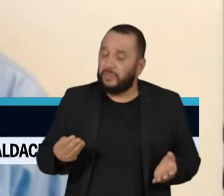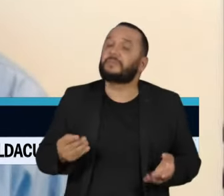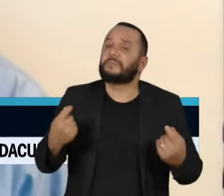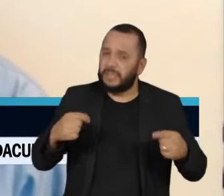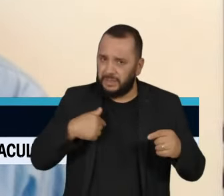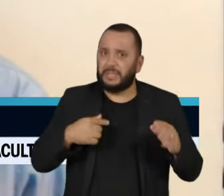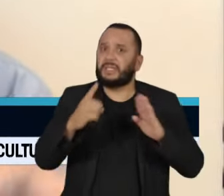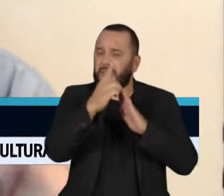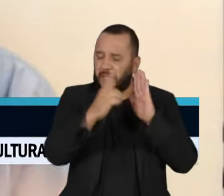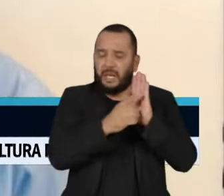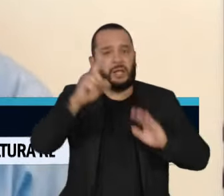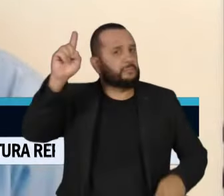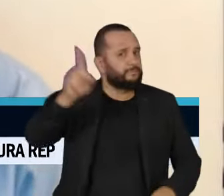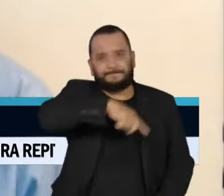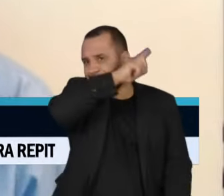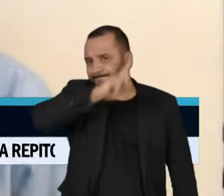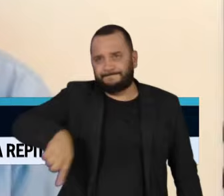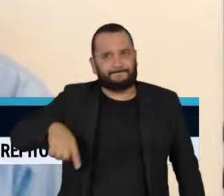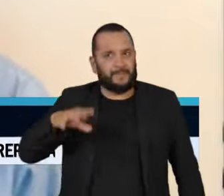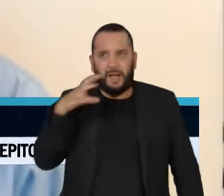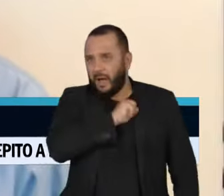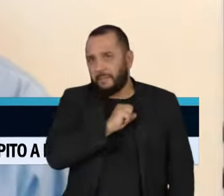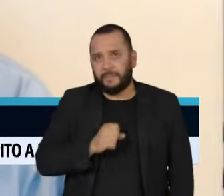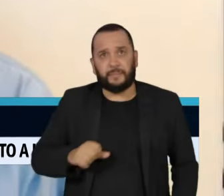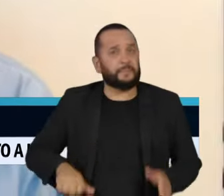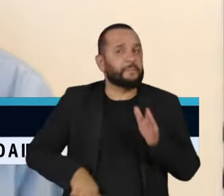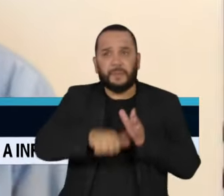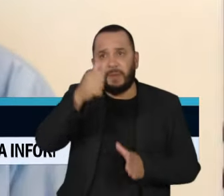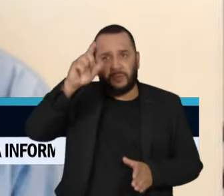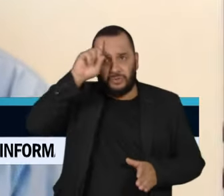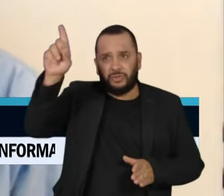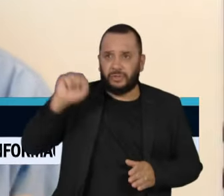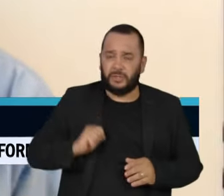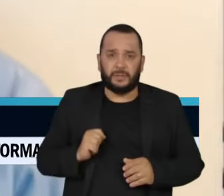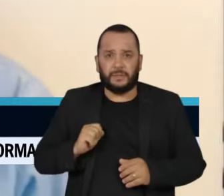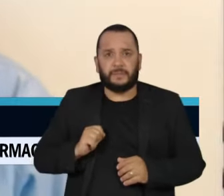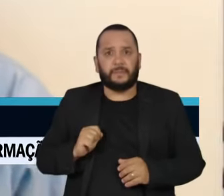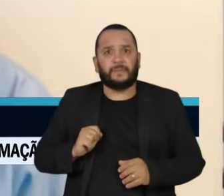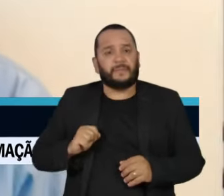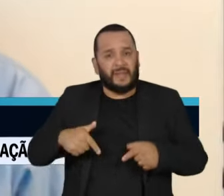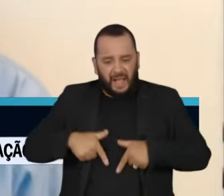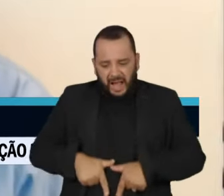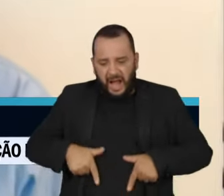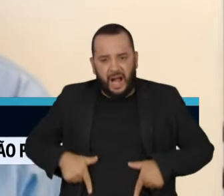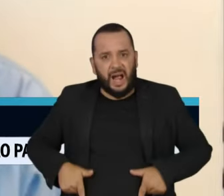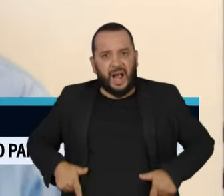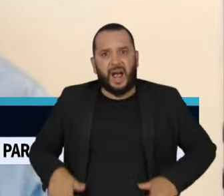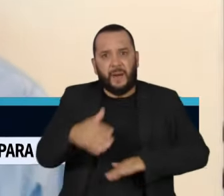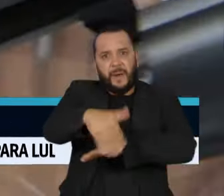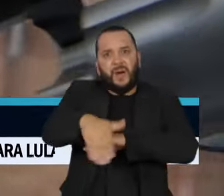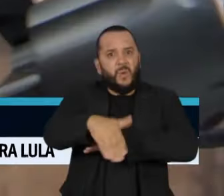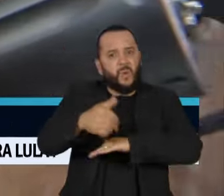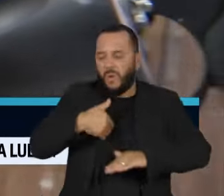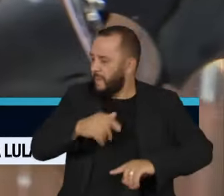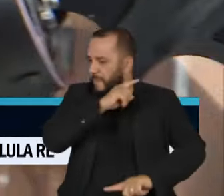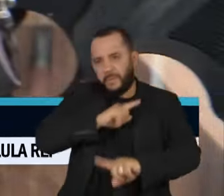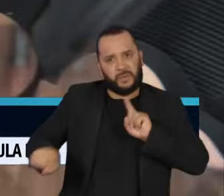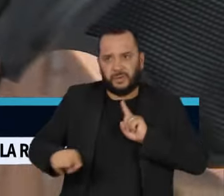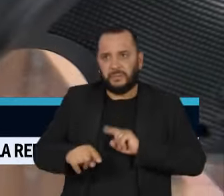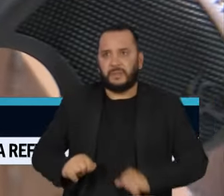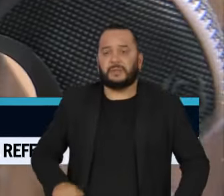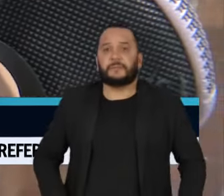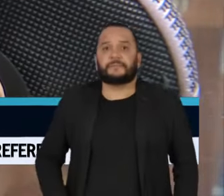essencial que tem que ser tomada no primeiro momento, no primeiro dia, que é tirar essa quantidade de pessoas armadas das ruas.